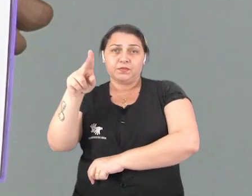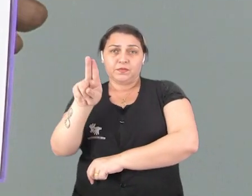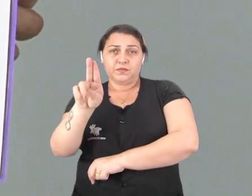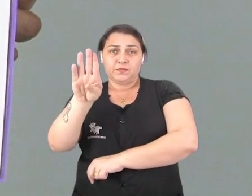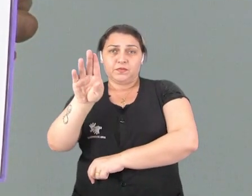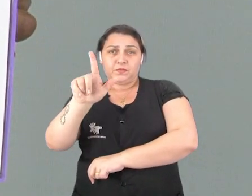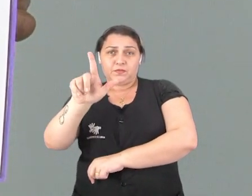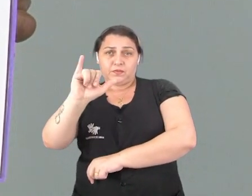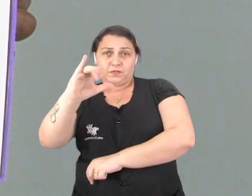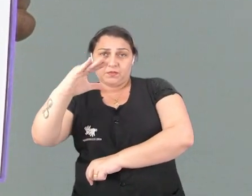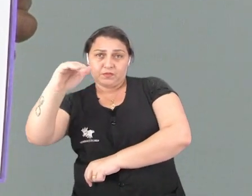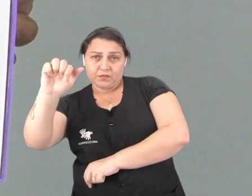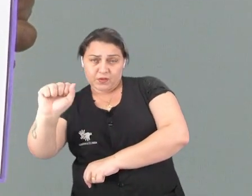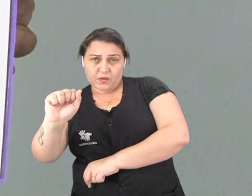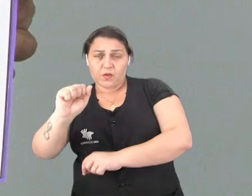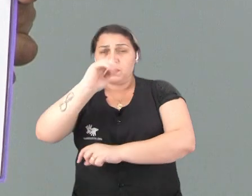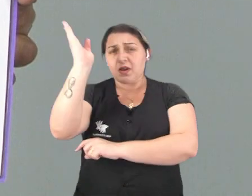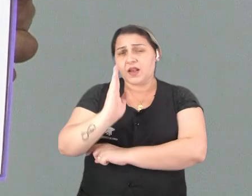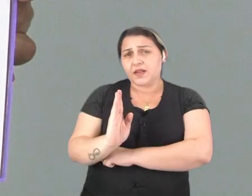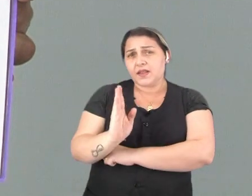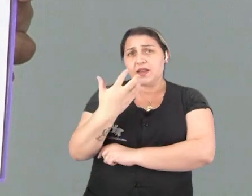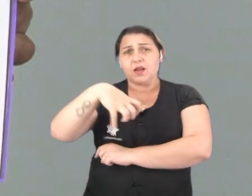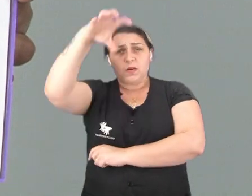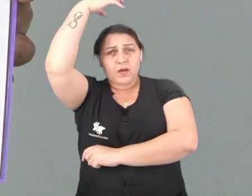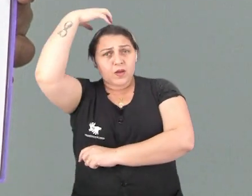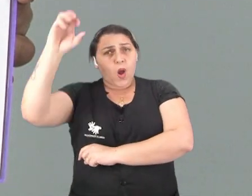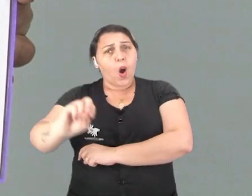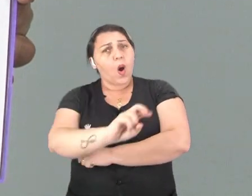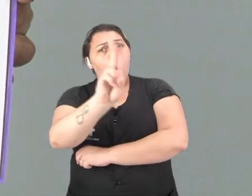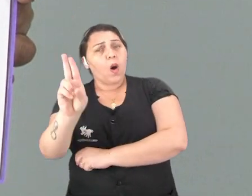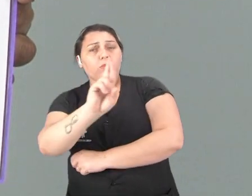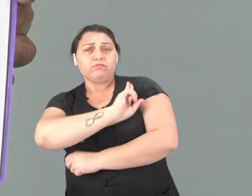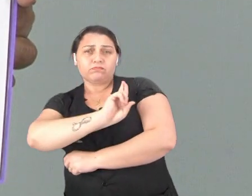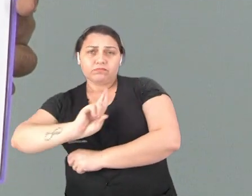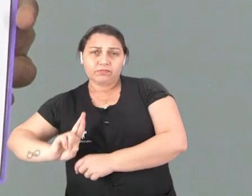Será que o Brasil é uma monarquia ou uma república?